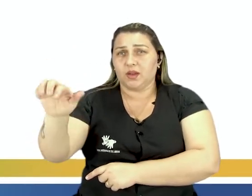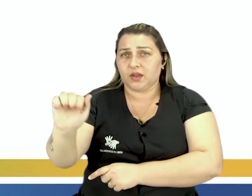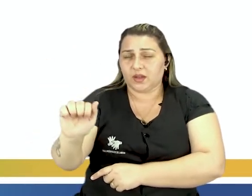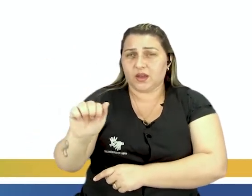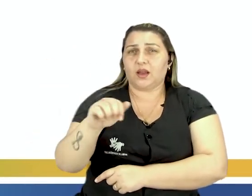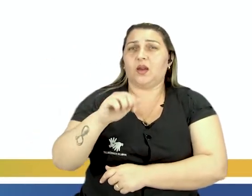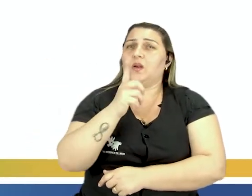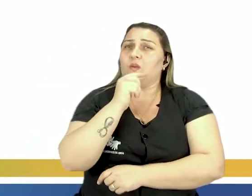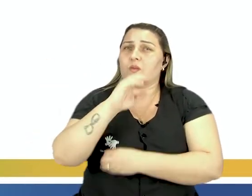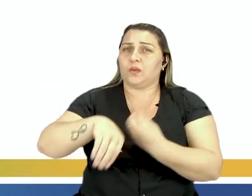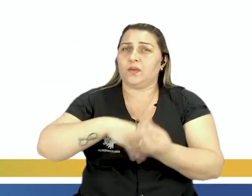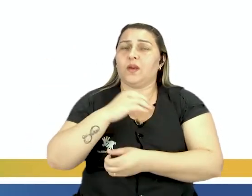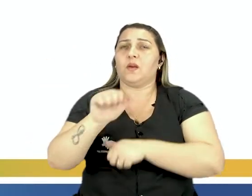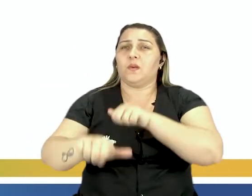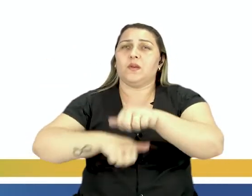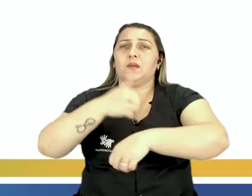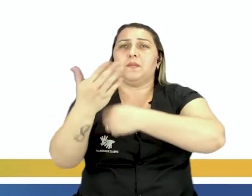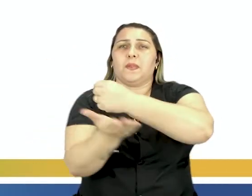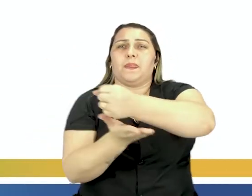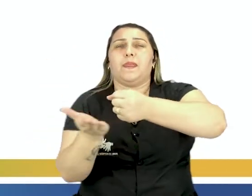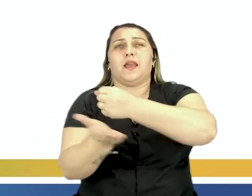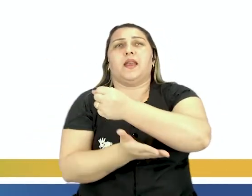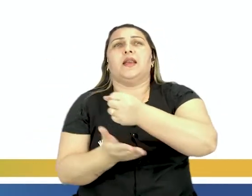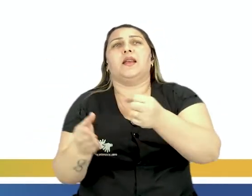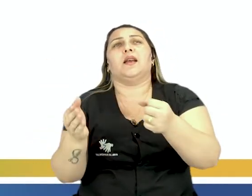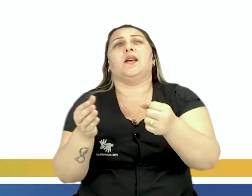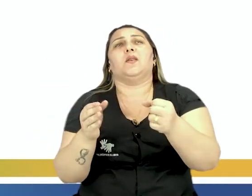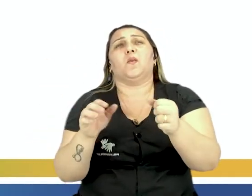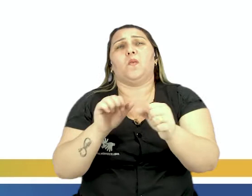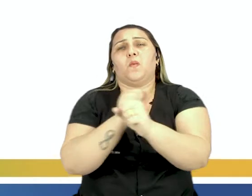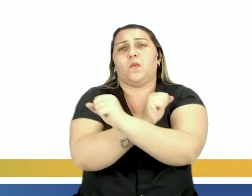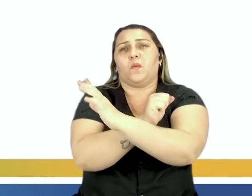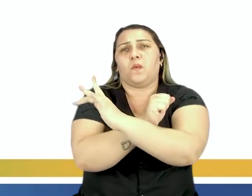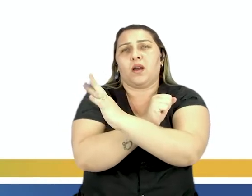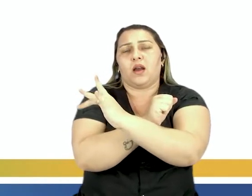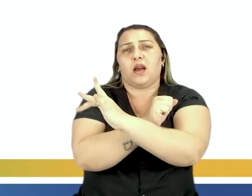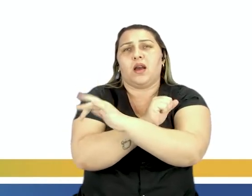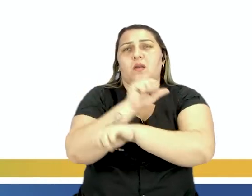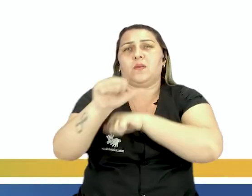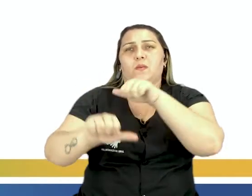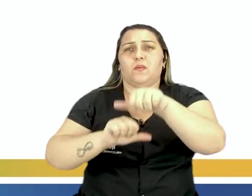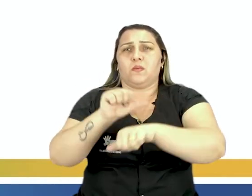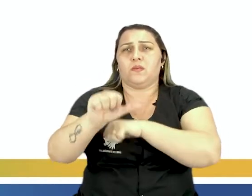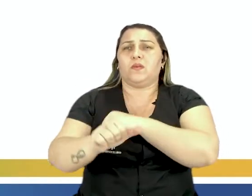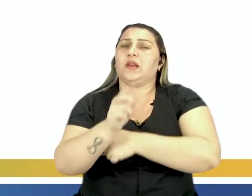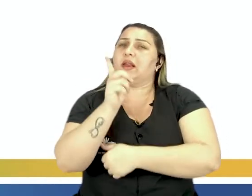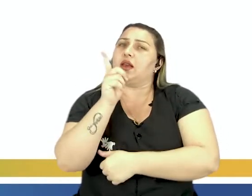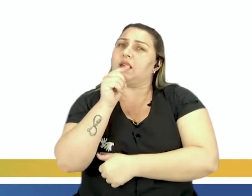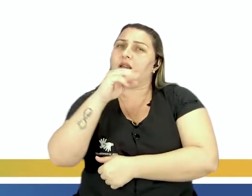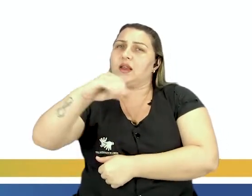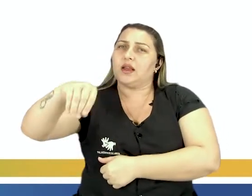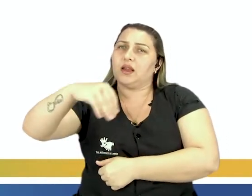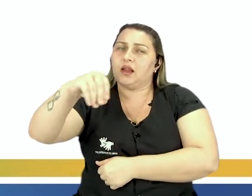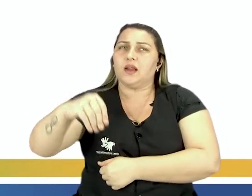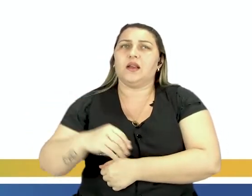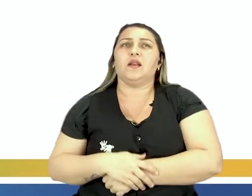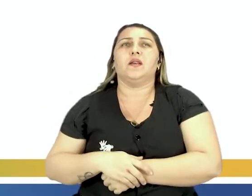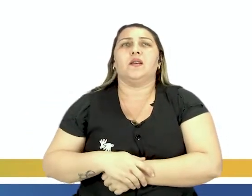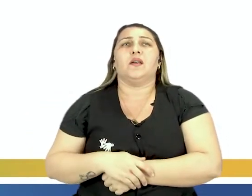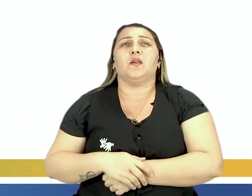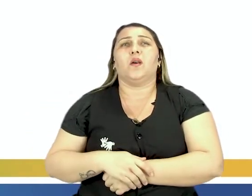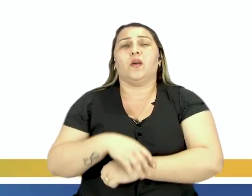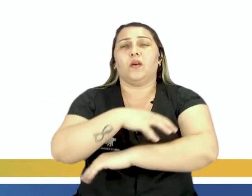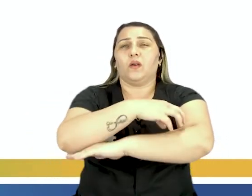água, eles vão formar bases, e quando reage com o ácido, forma sal e água. Então, nós temos aqui, ó,